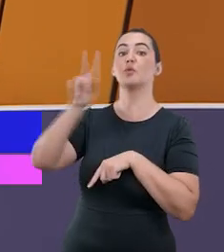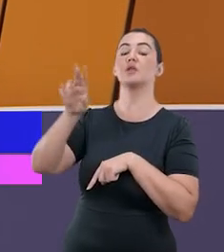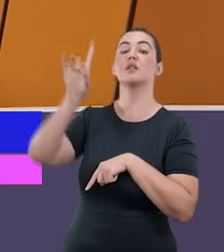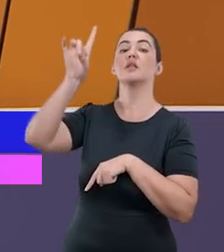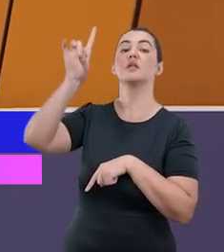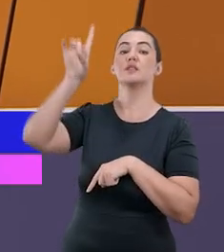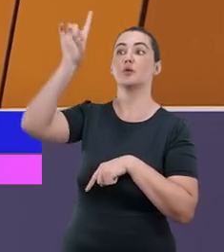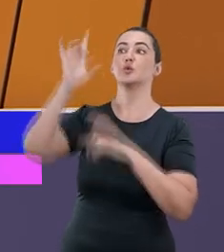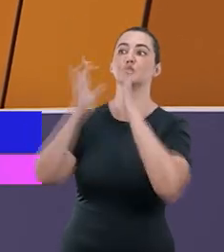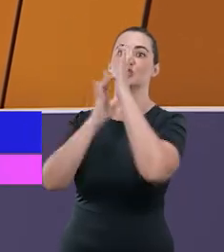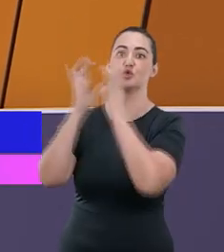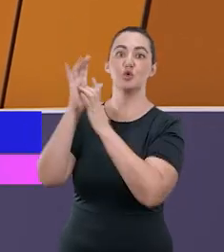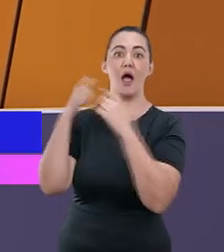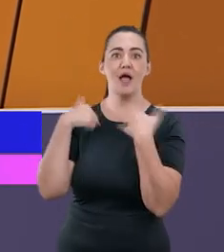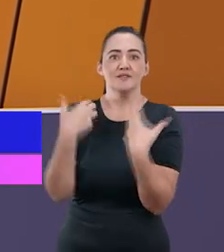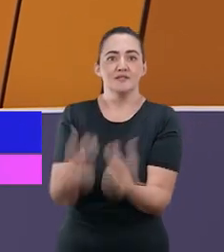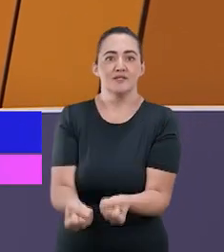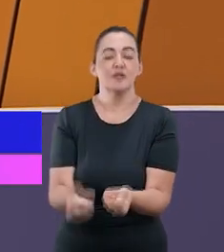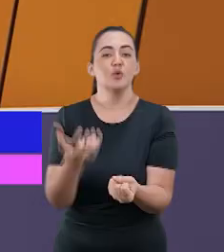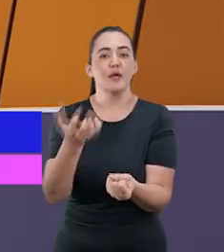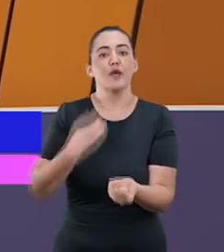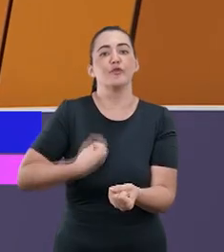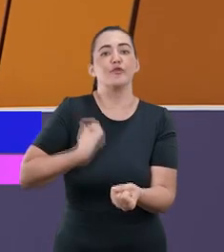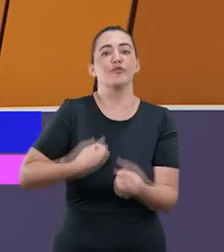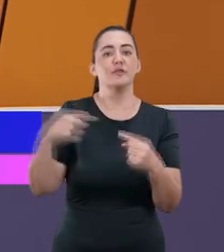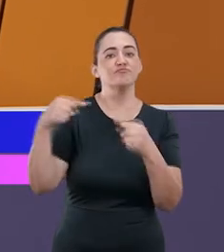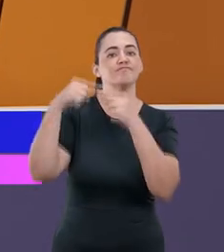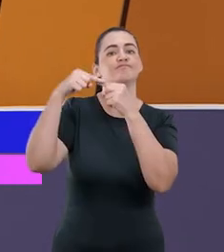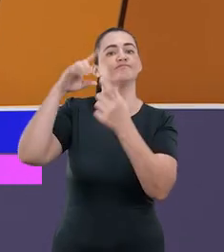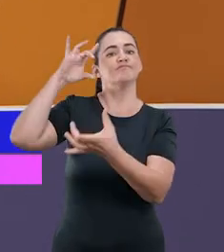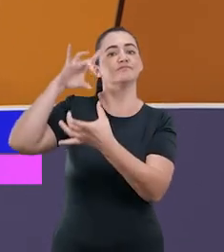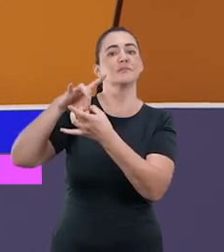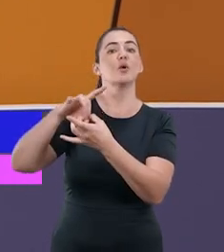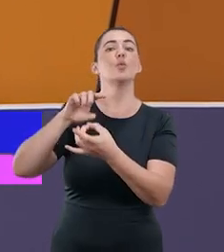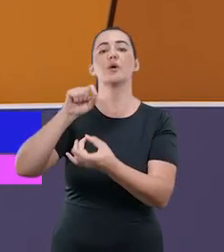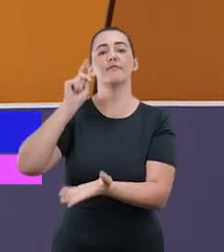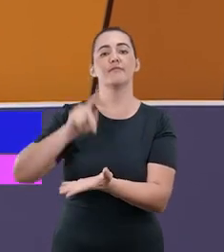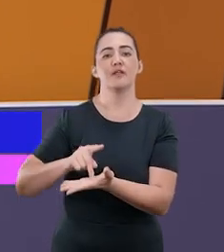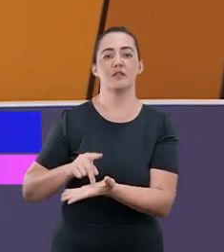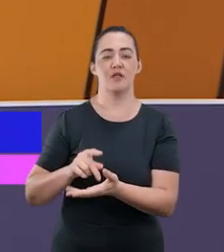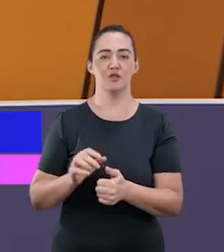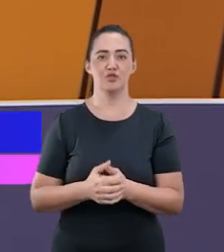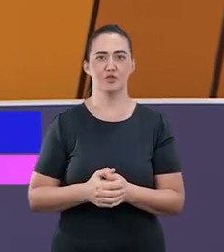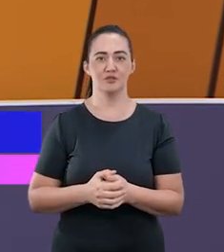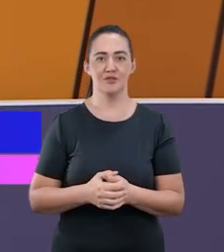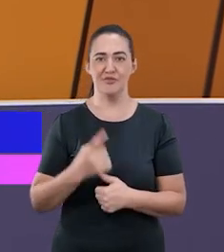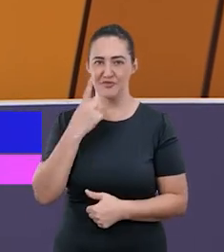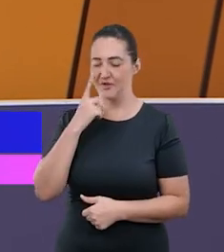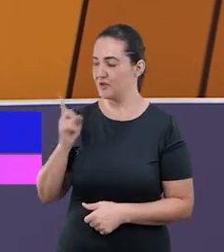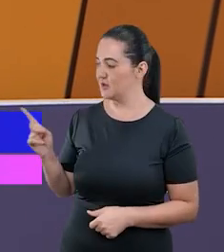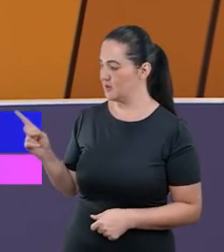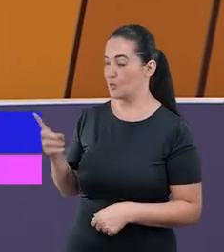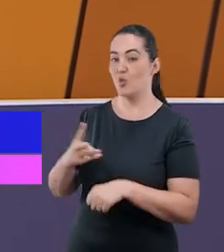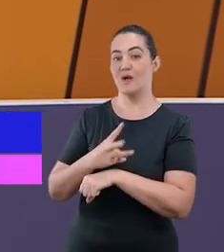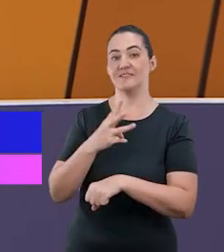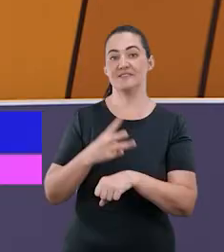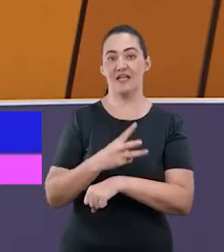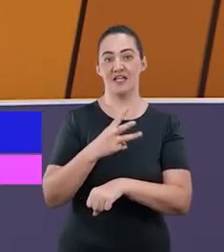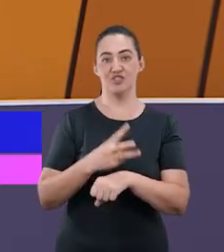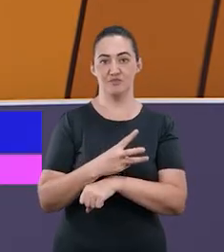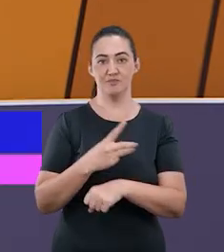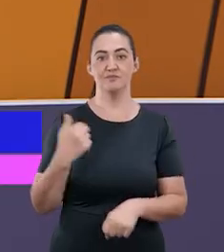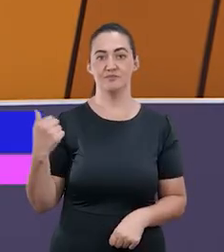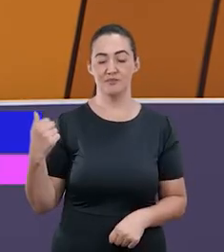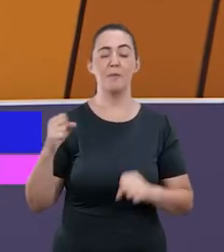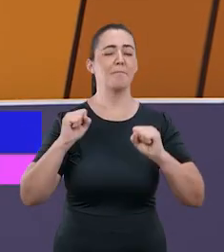pronta para lhe atender. O número está aparecendo aqui embaixo. Ó. Anota aí, coloca aí nos contatos do seu celular. É o WhatsApp do Arena do Futuro. Você vai